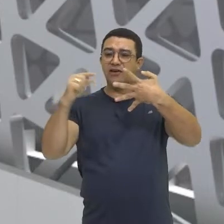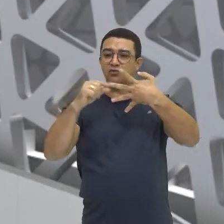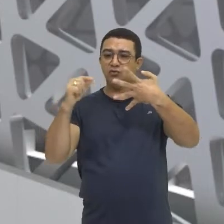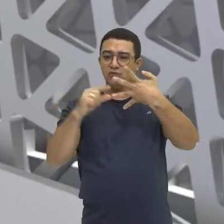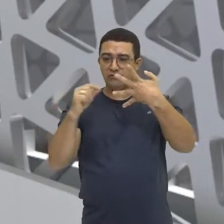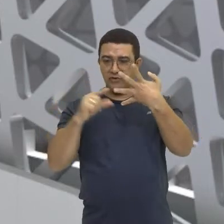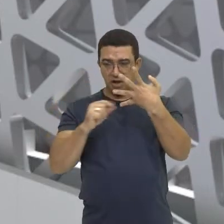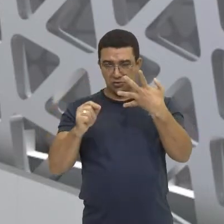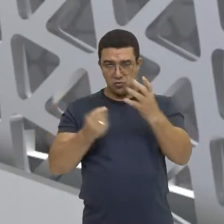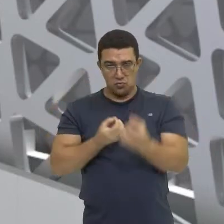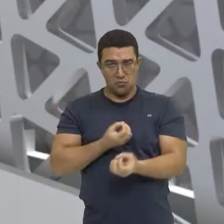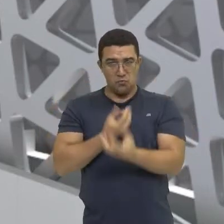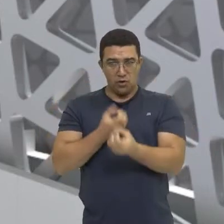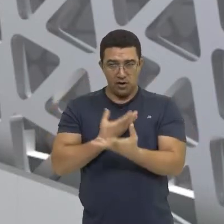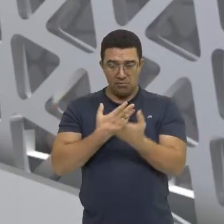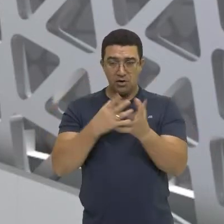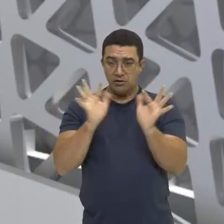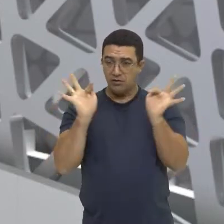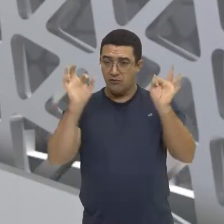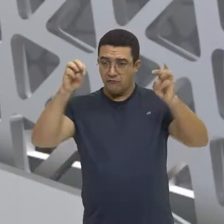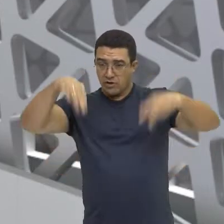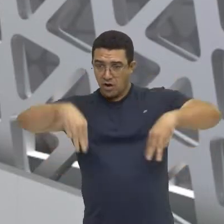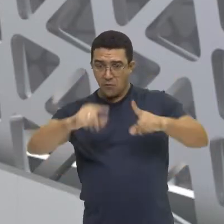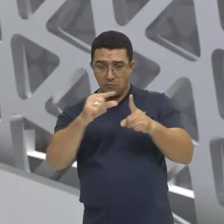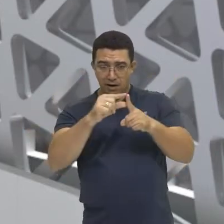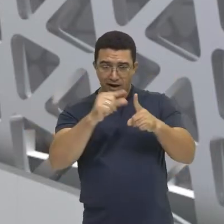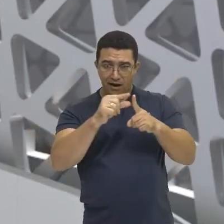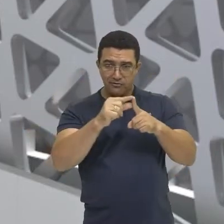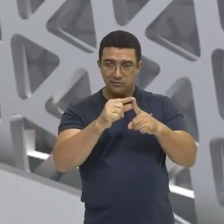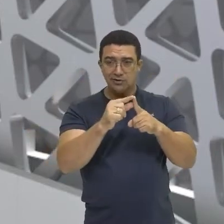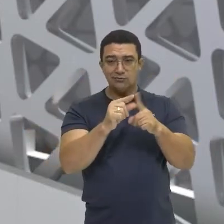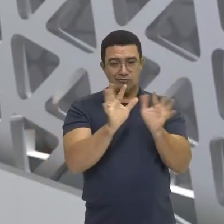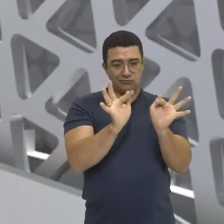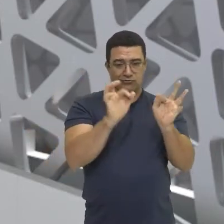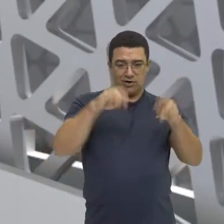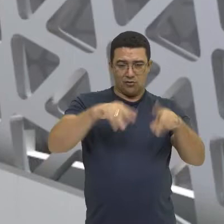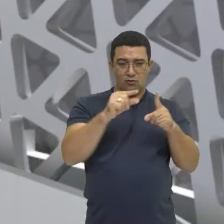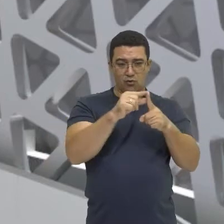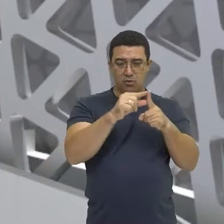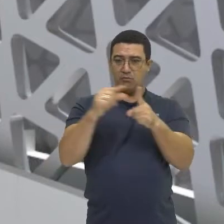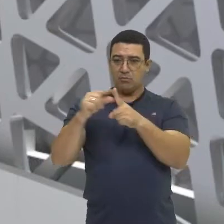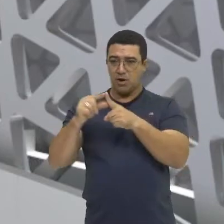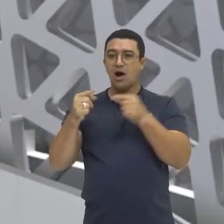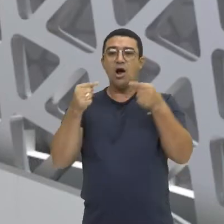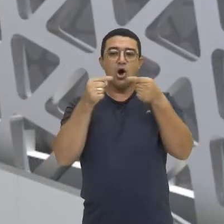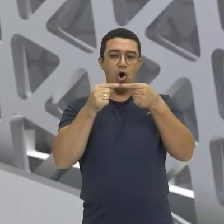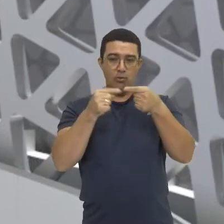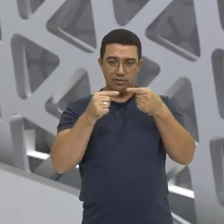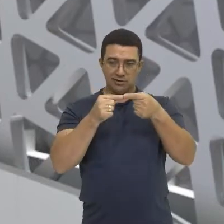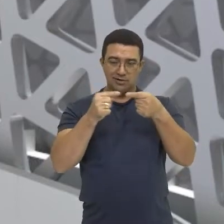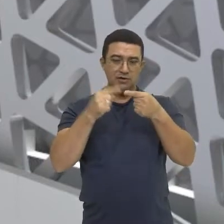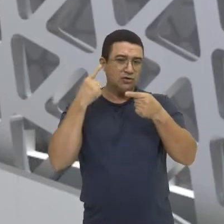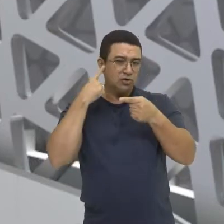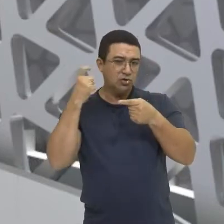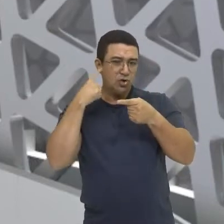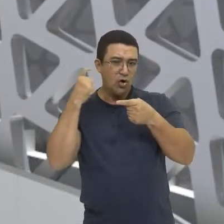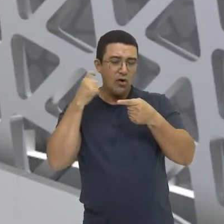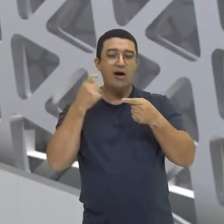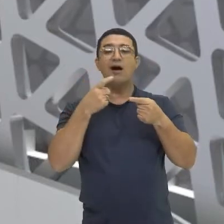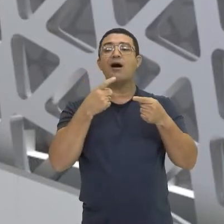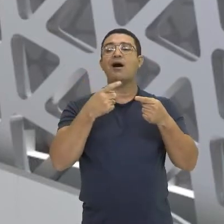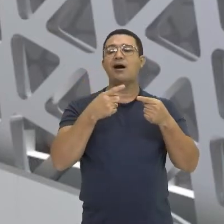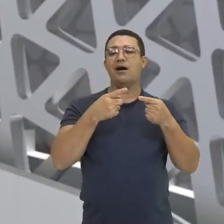verso, você tem lá palavras que são combinadas, em que elas vão formar as rimas, e nessas rimas você vai perceber o quê?